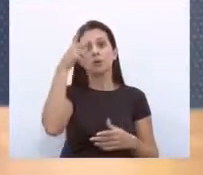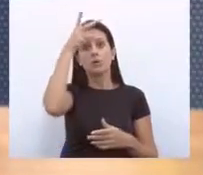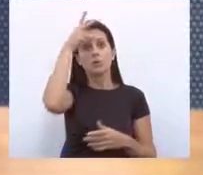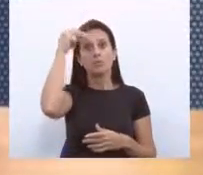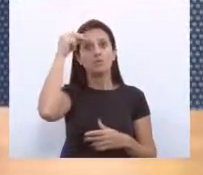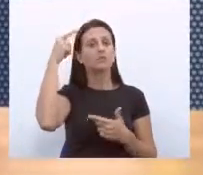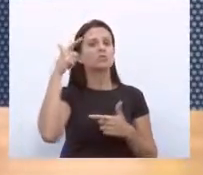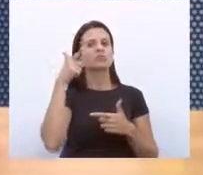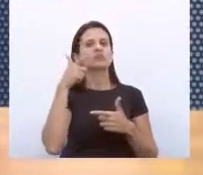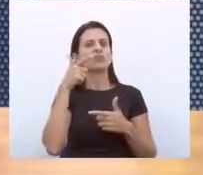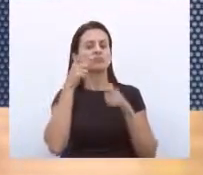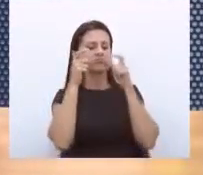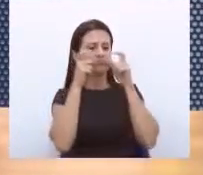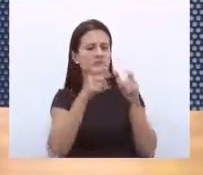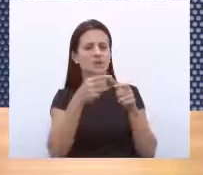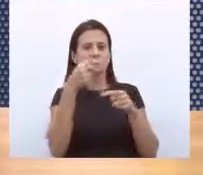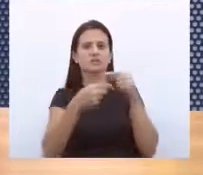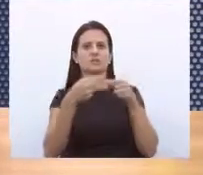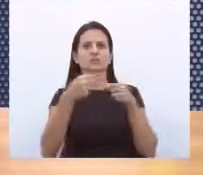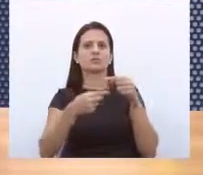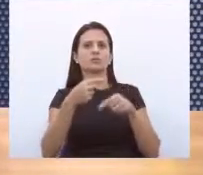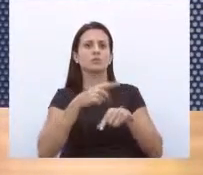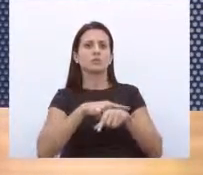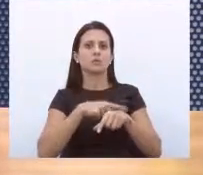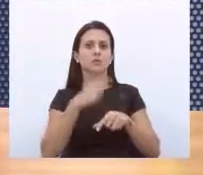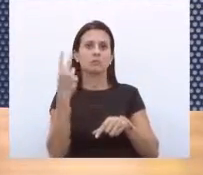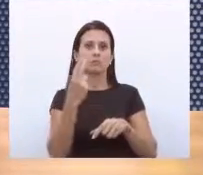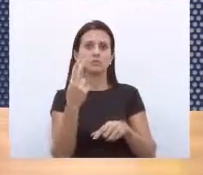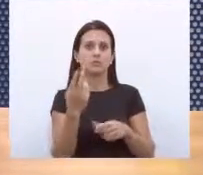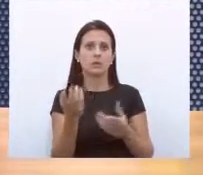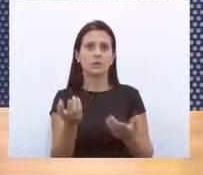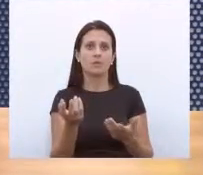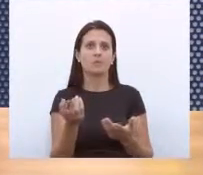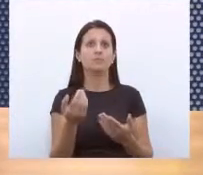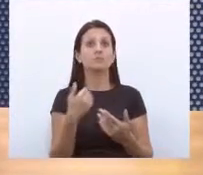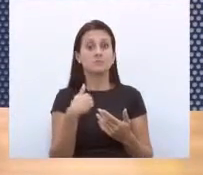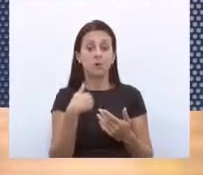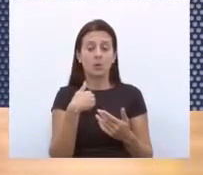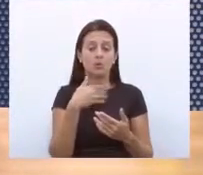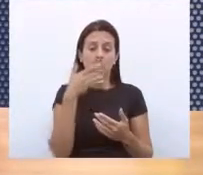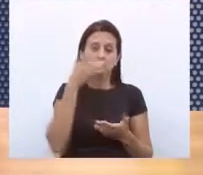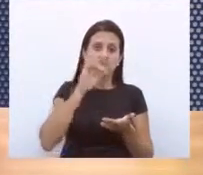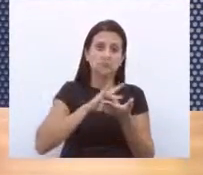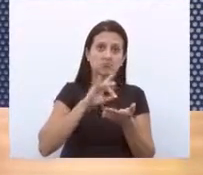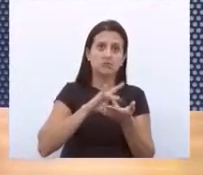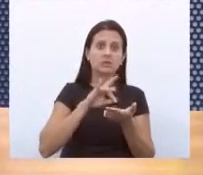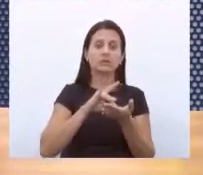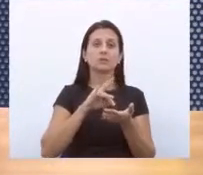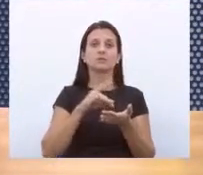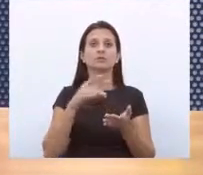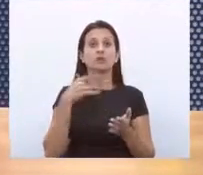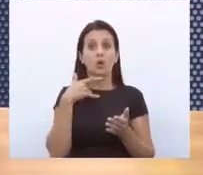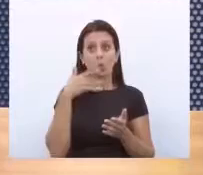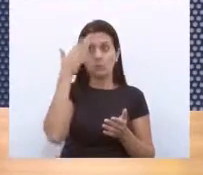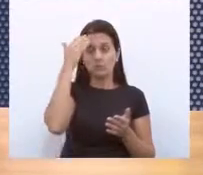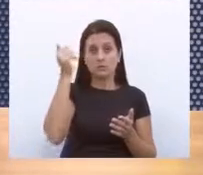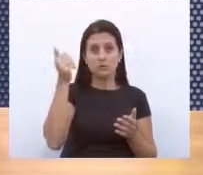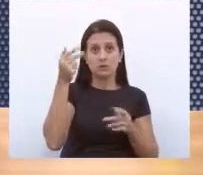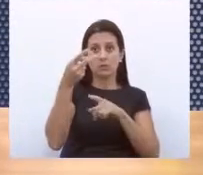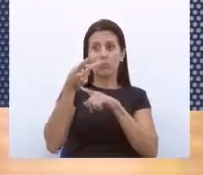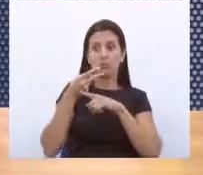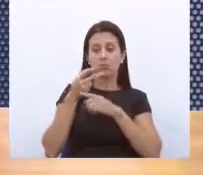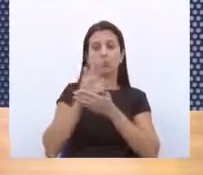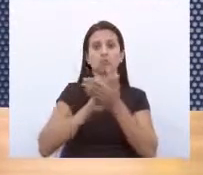tem disposição para debater esse assunto no ano que vem. E francamente, como eu disse, até onde eu sei, não houve